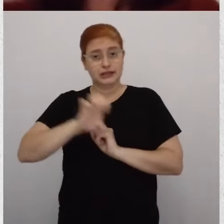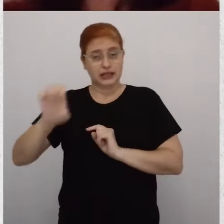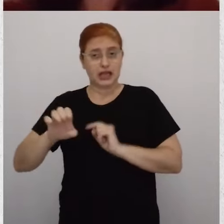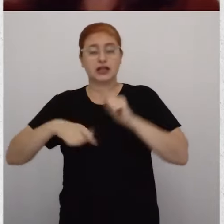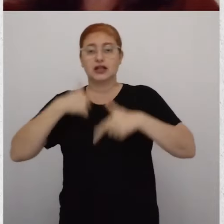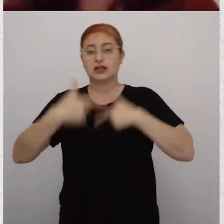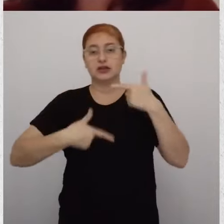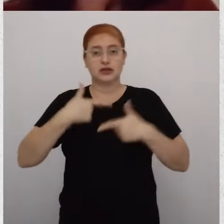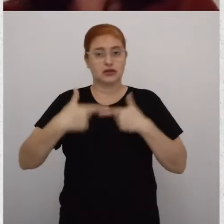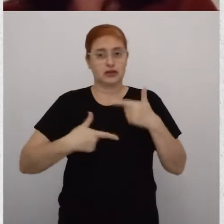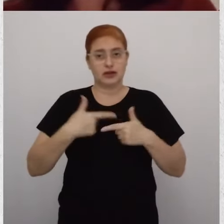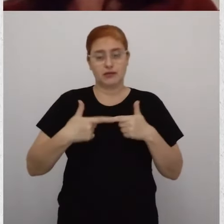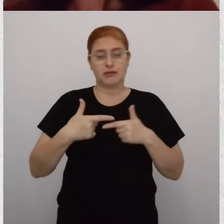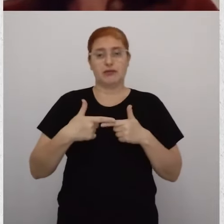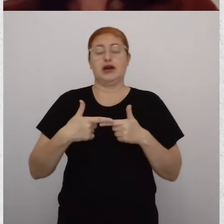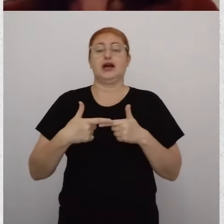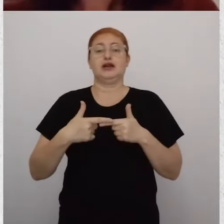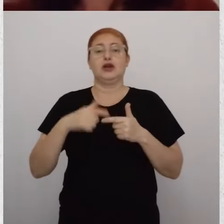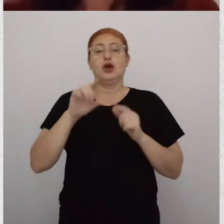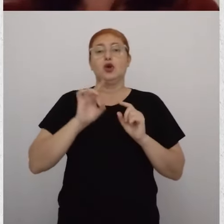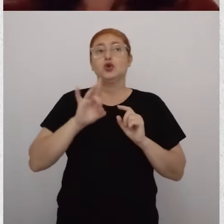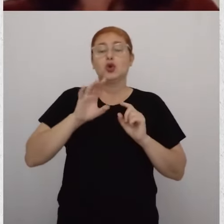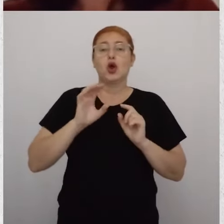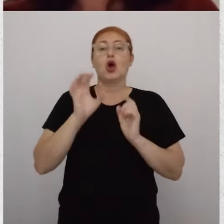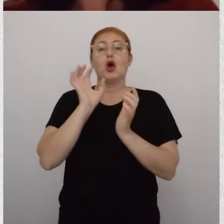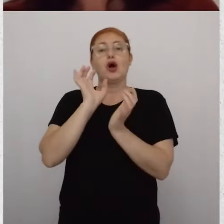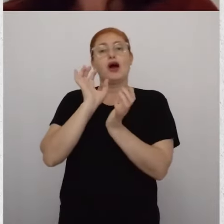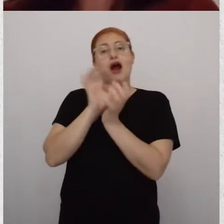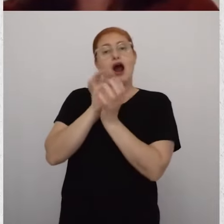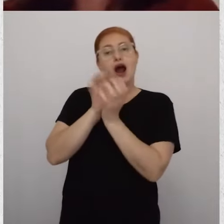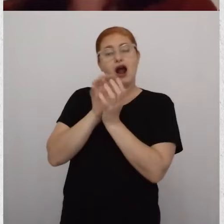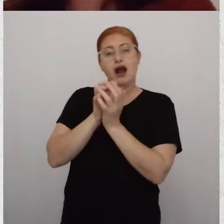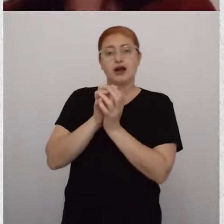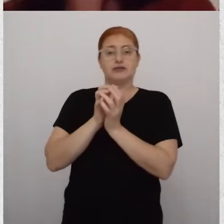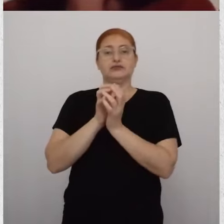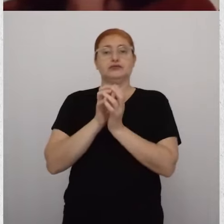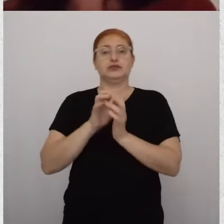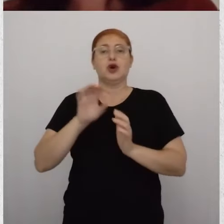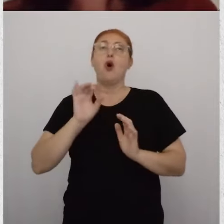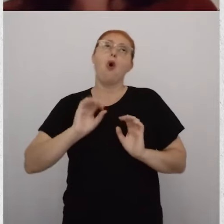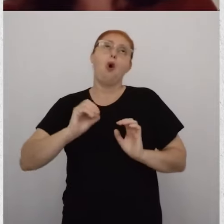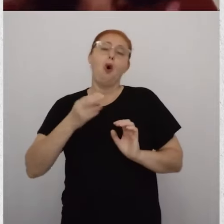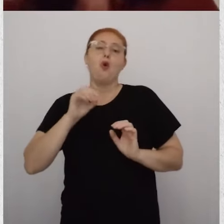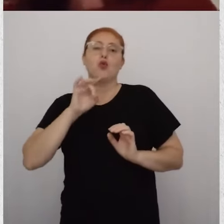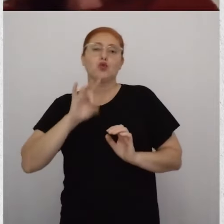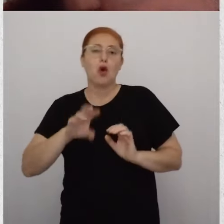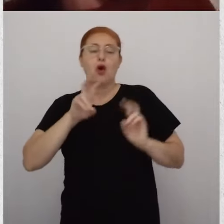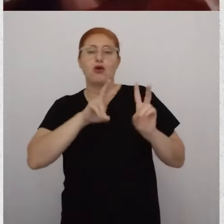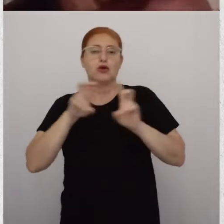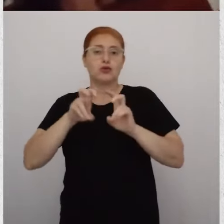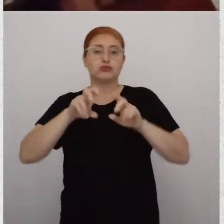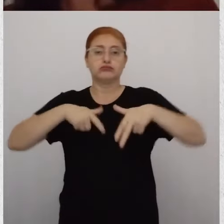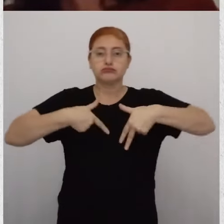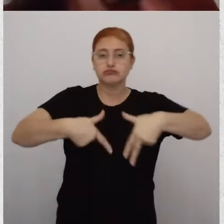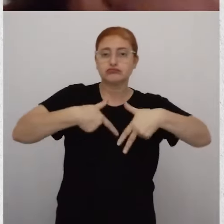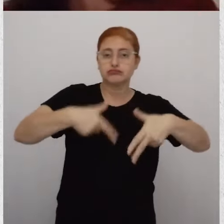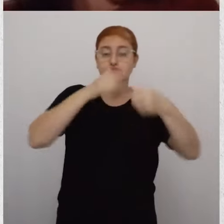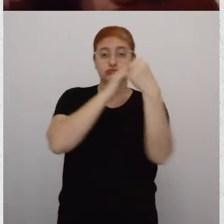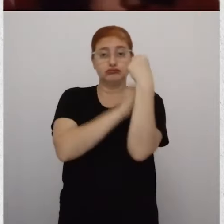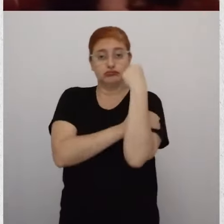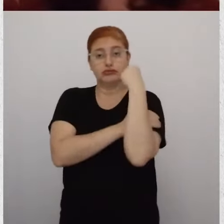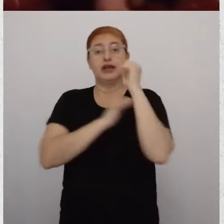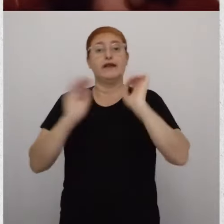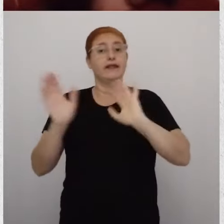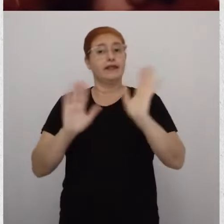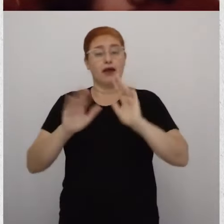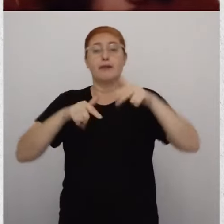trabalho sobre a militância no Recife e nem é um trabalho não. só sobre a militância feminista. Ele é um trabalho sobre a